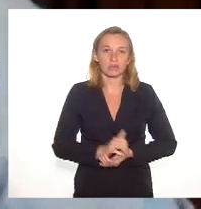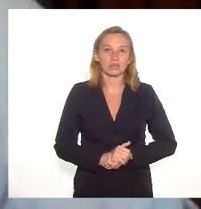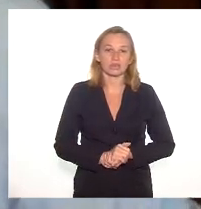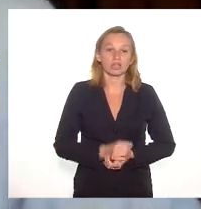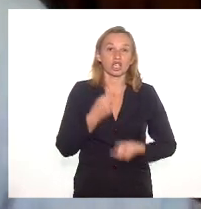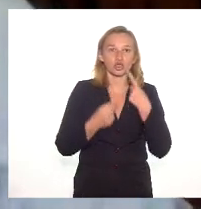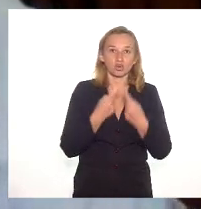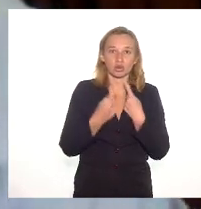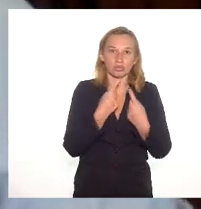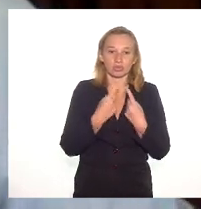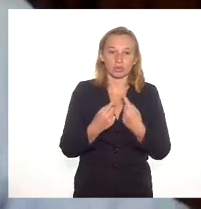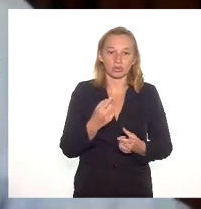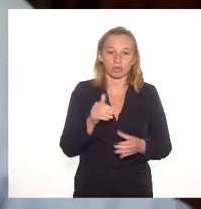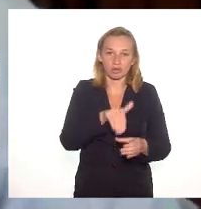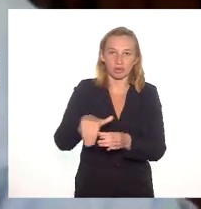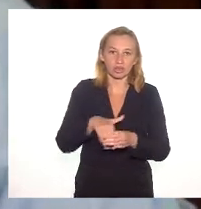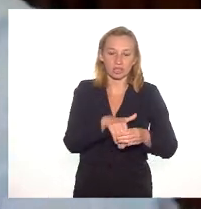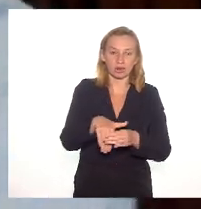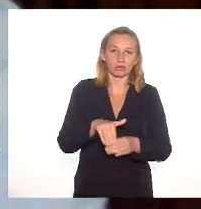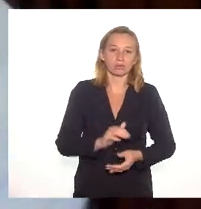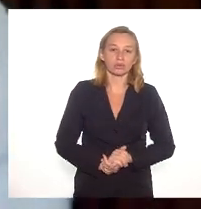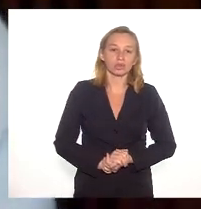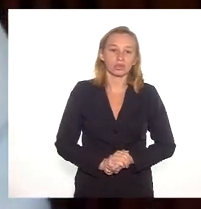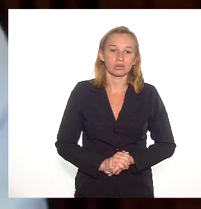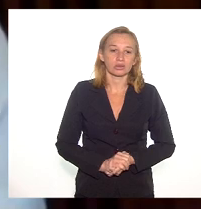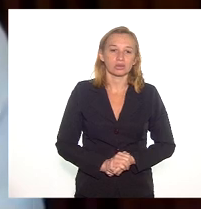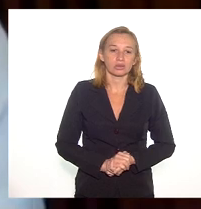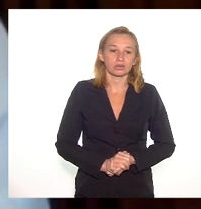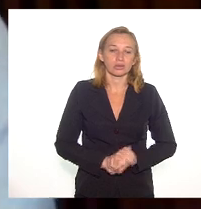Em discussão. Em votação.